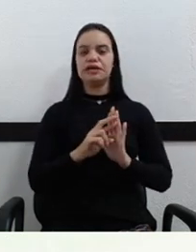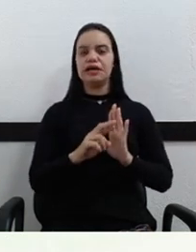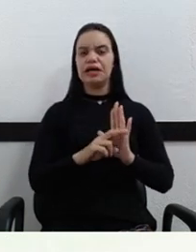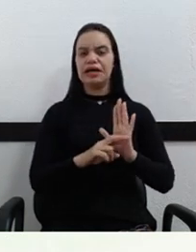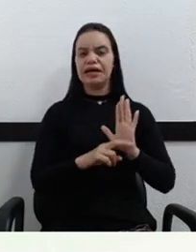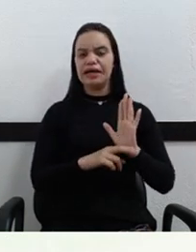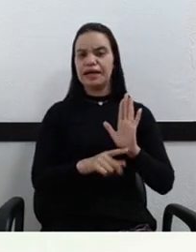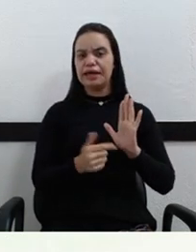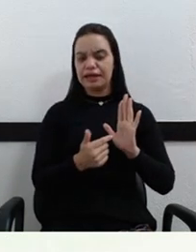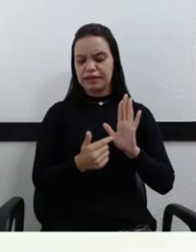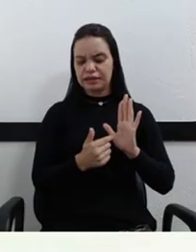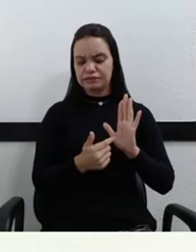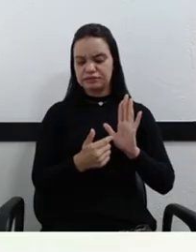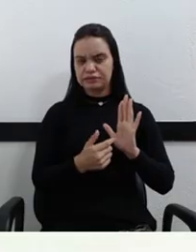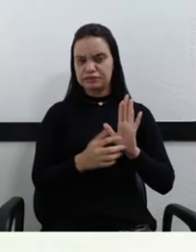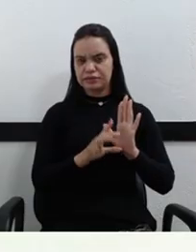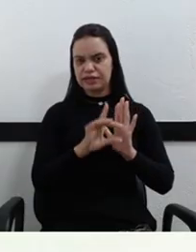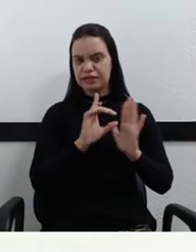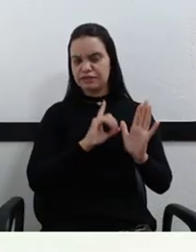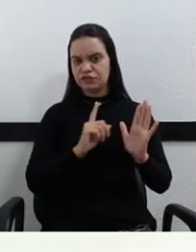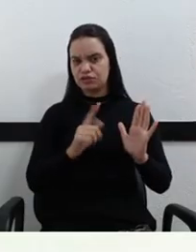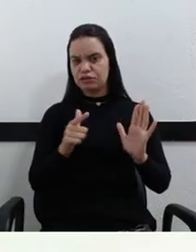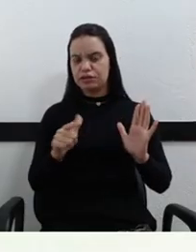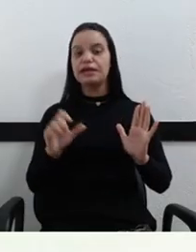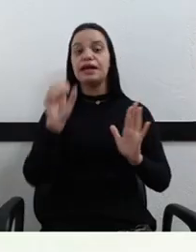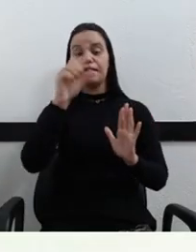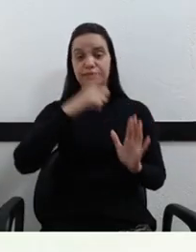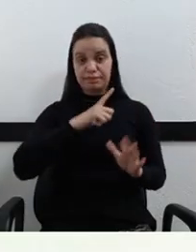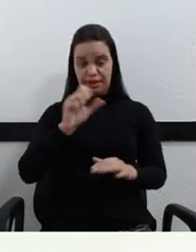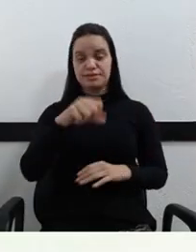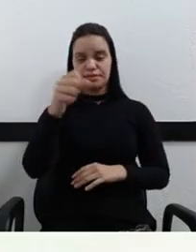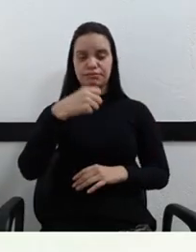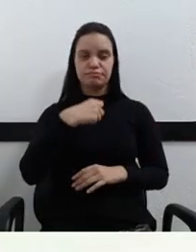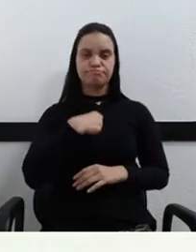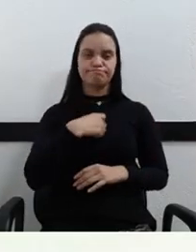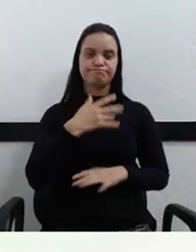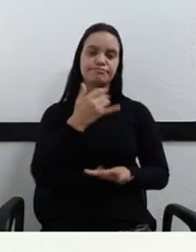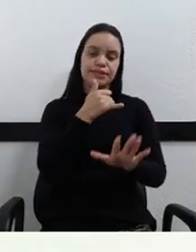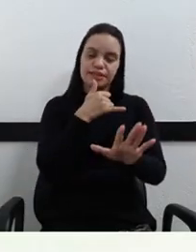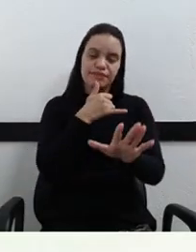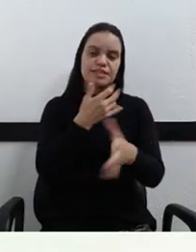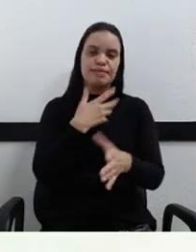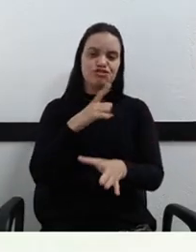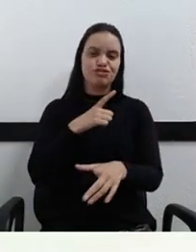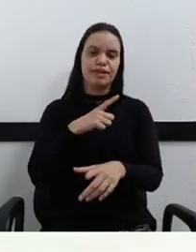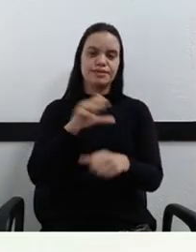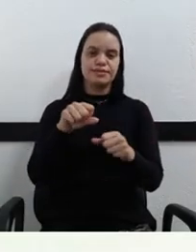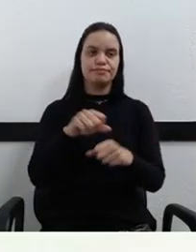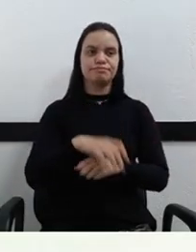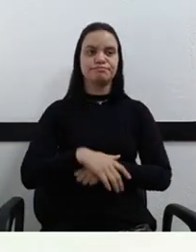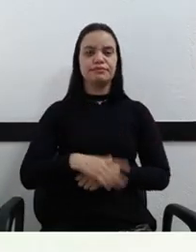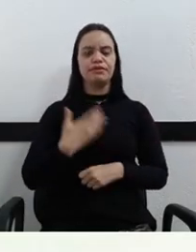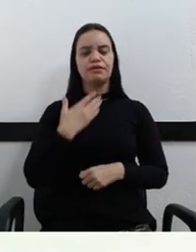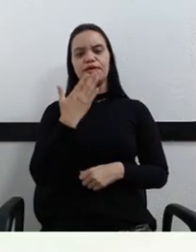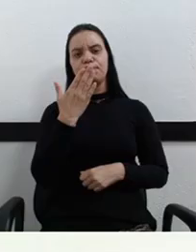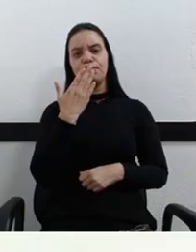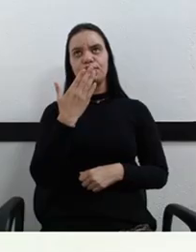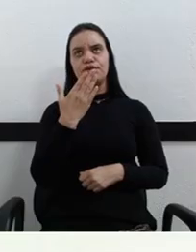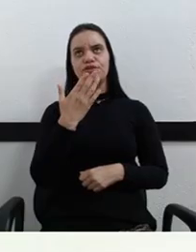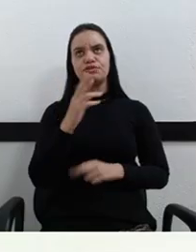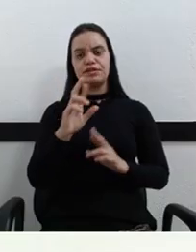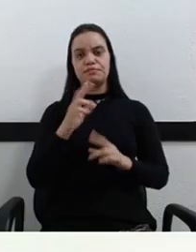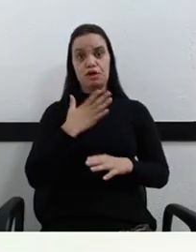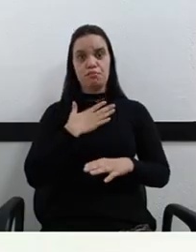da Defensoria. Outras instituições, Bom, inclusive, mas tratam eu não vou ser isso. presa por improbidade, eu me sinto Bruna, muito. se você puder respeitar o meu